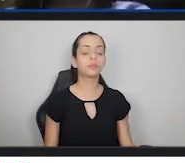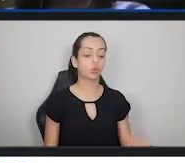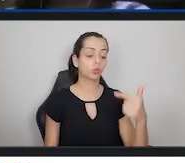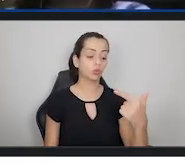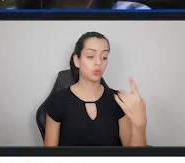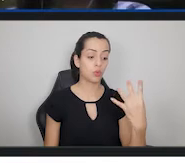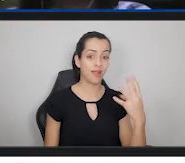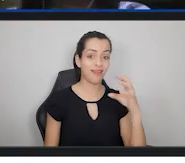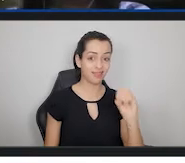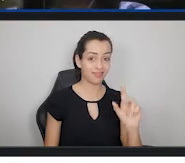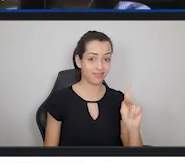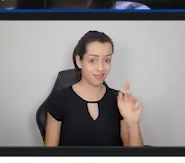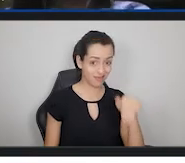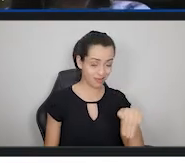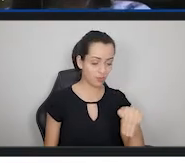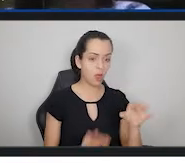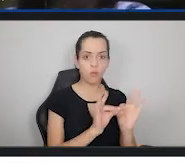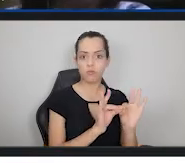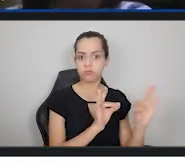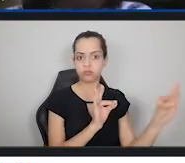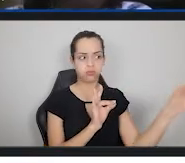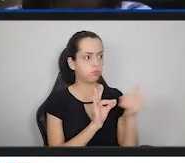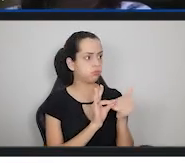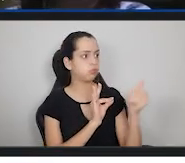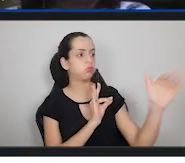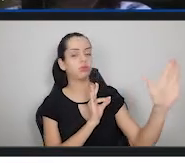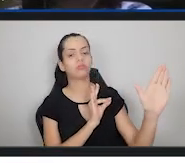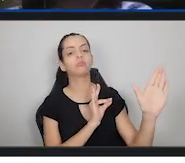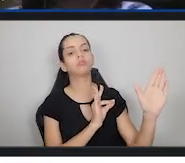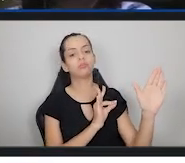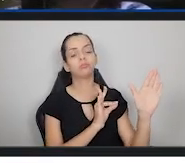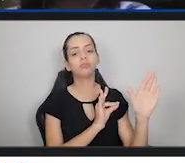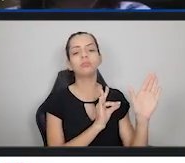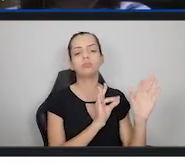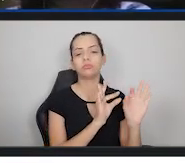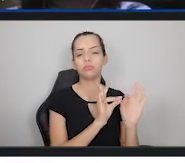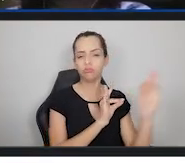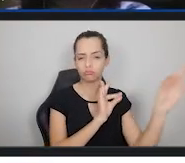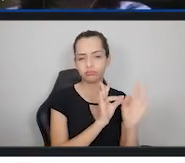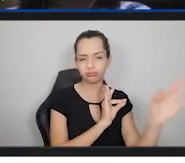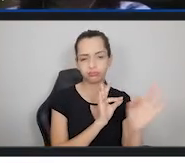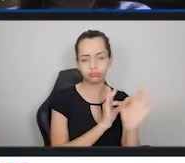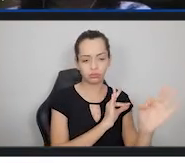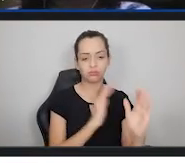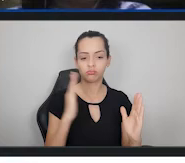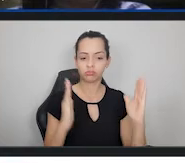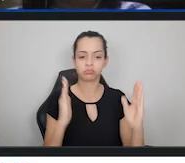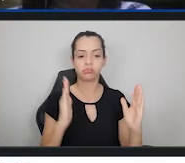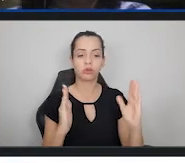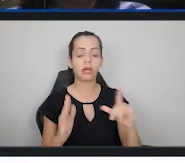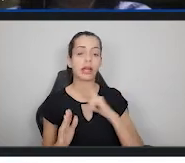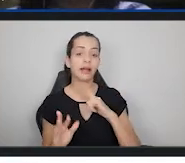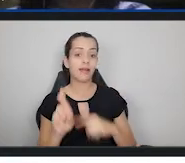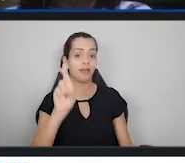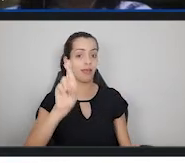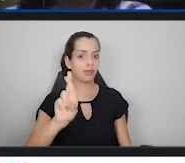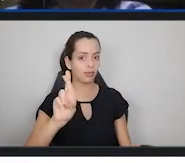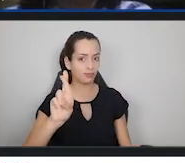quilômetros. Temos a linha média, que está entre 80 quilômetros e 240. Superior a 240, as